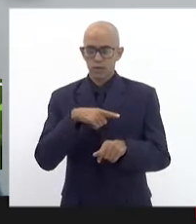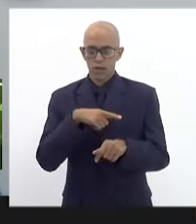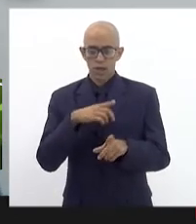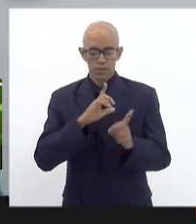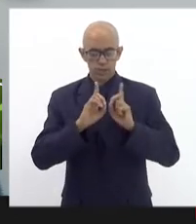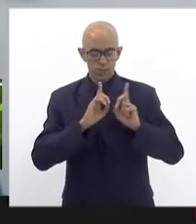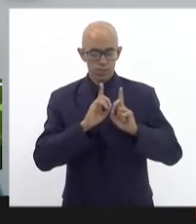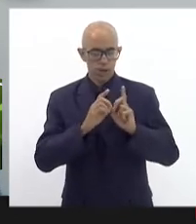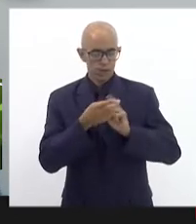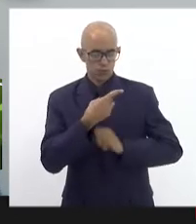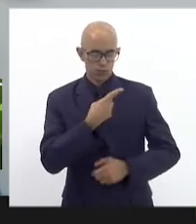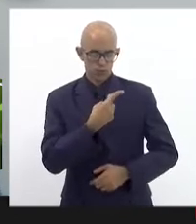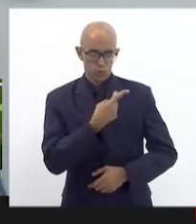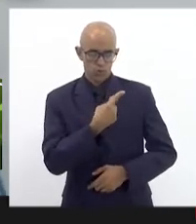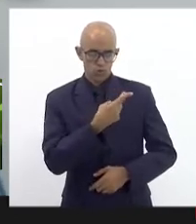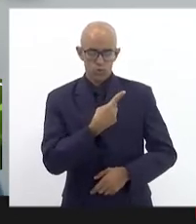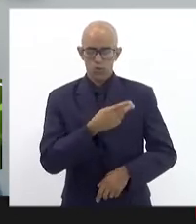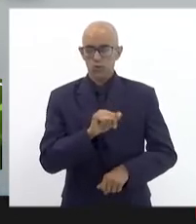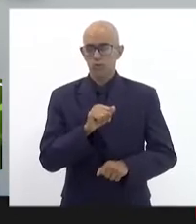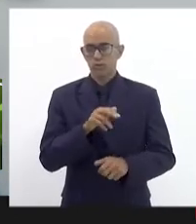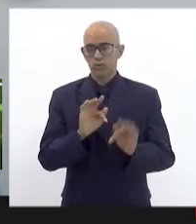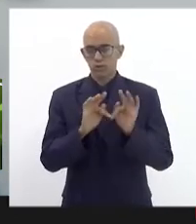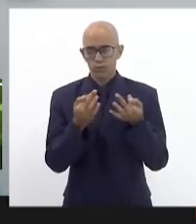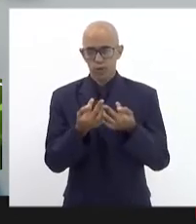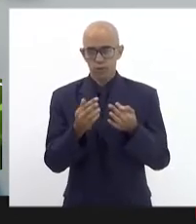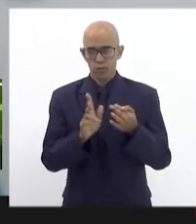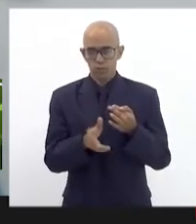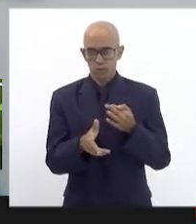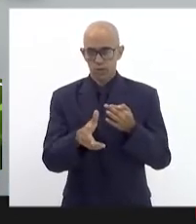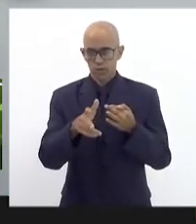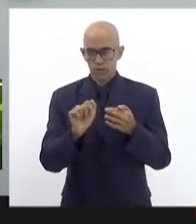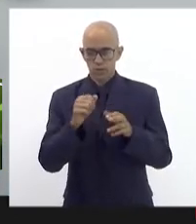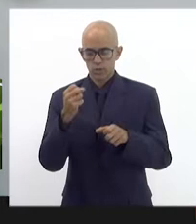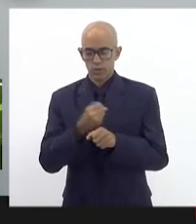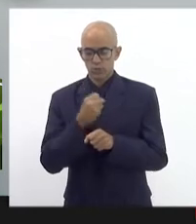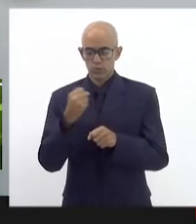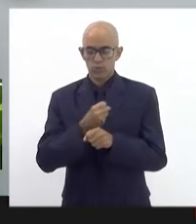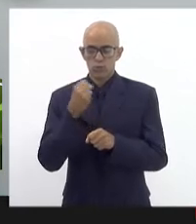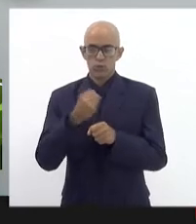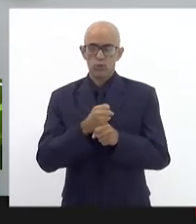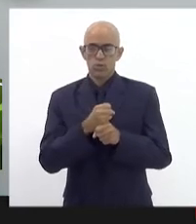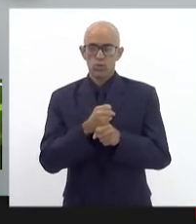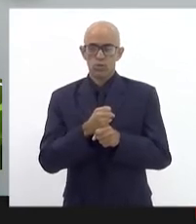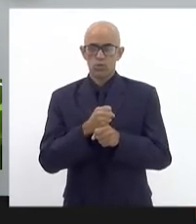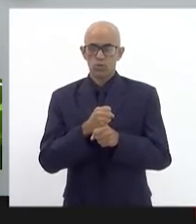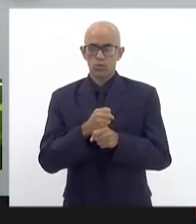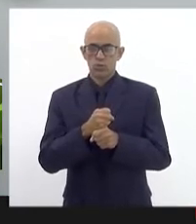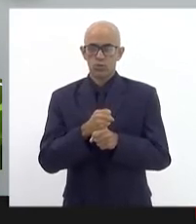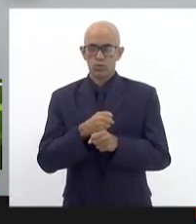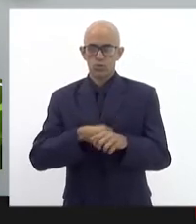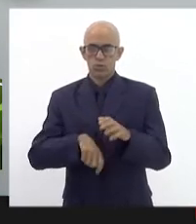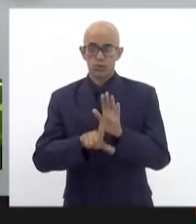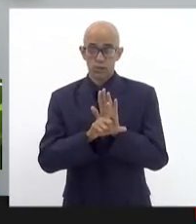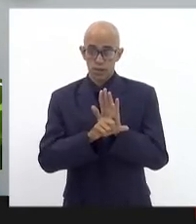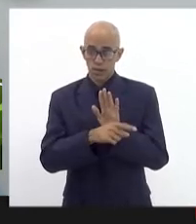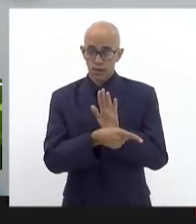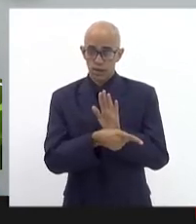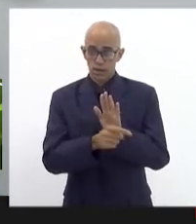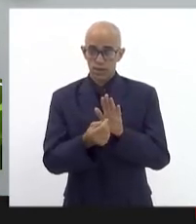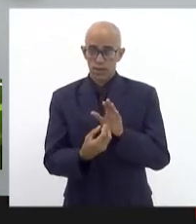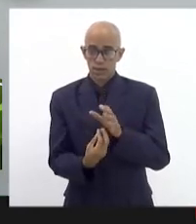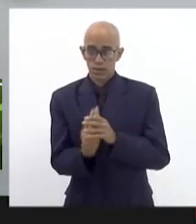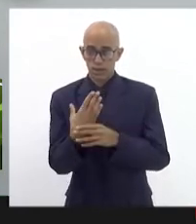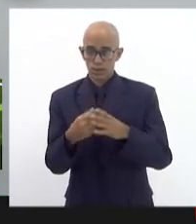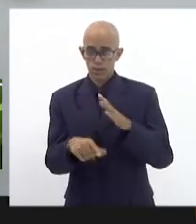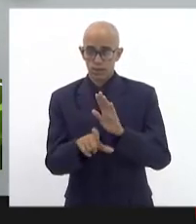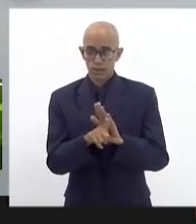com ela também, com o fórum permanente, na construção dessa legislação tão fundamental para o Estado,